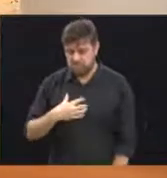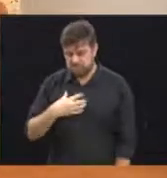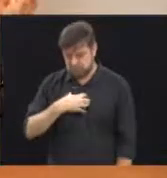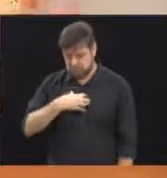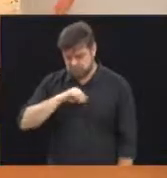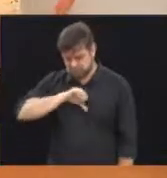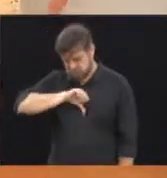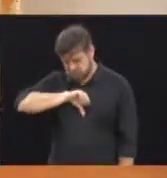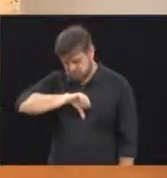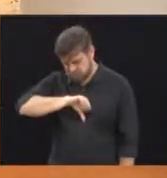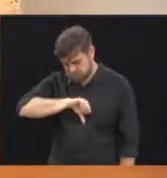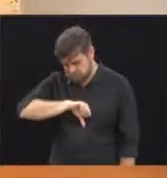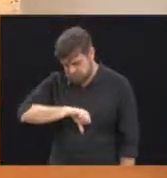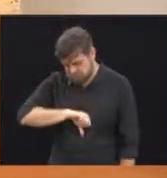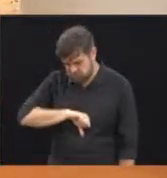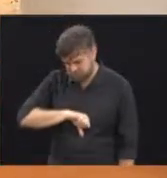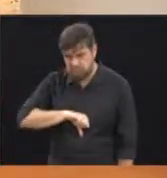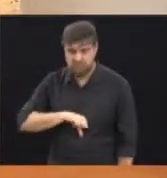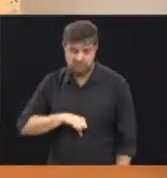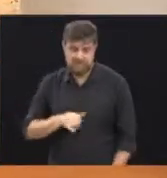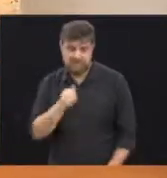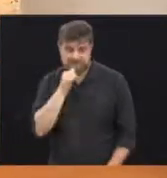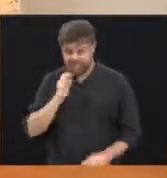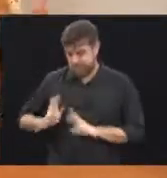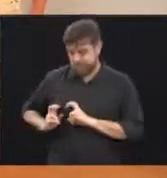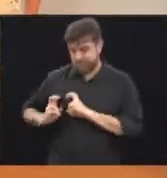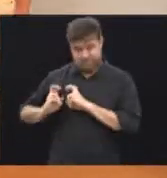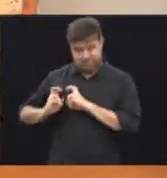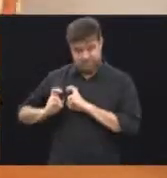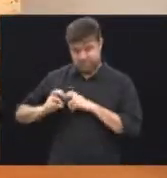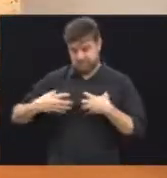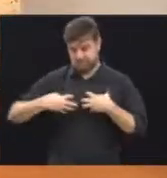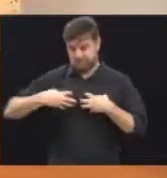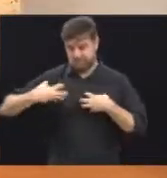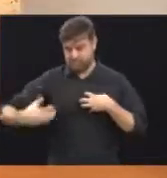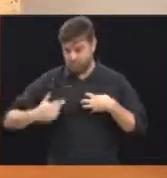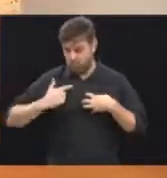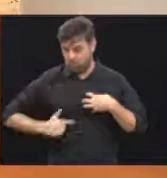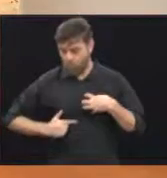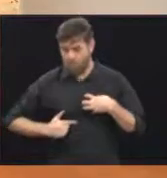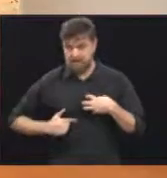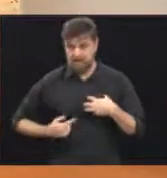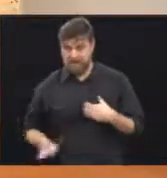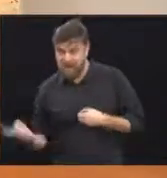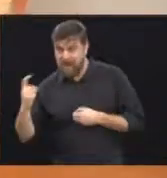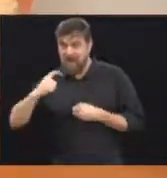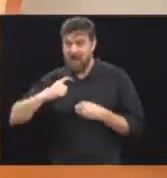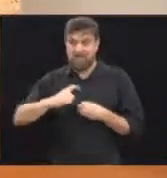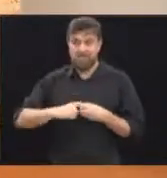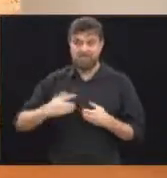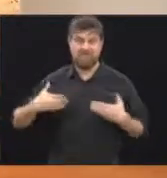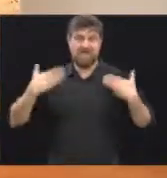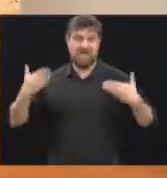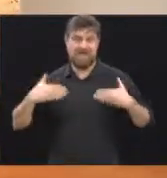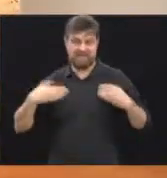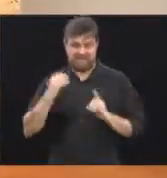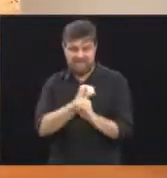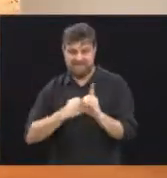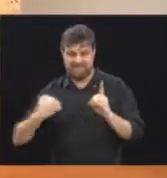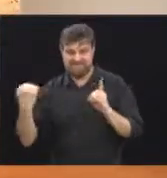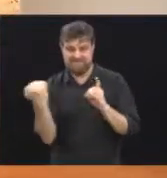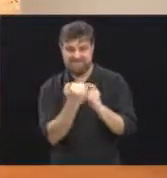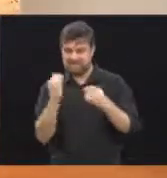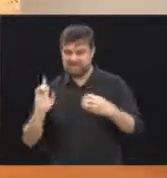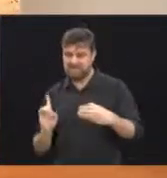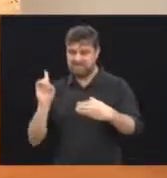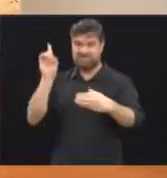se desejar como num câncer de mama, é você trazer de volta a vida, trazer de volta a convivência social, trazer